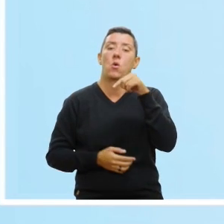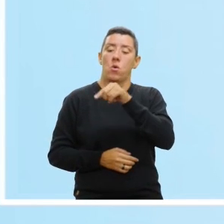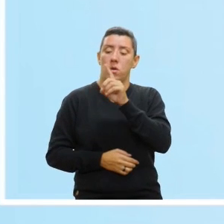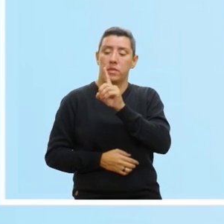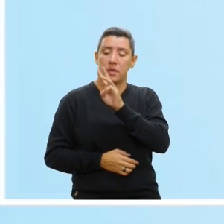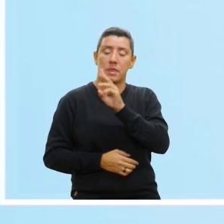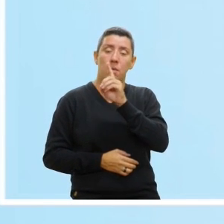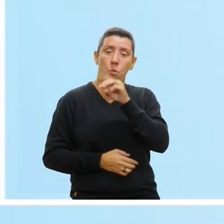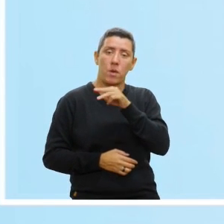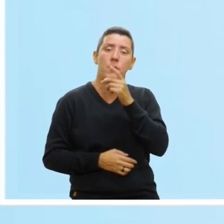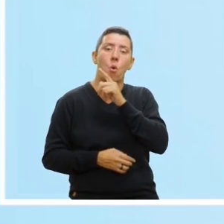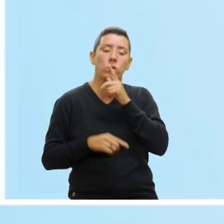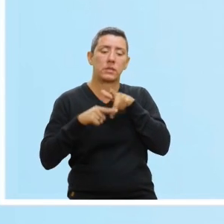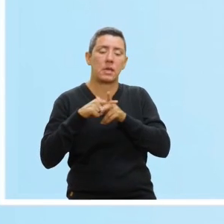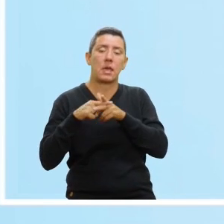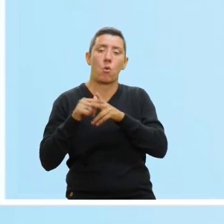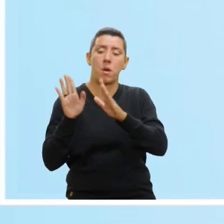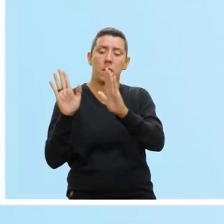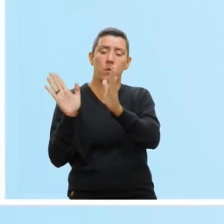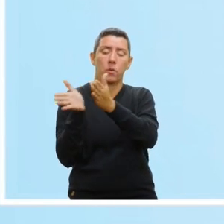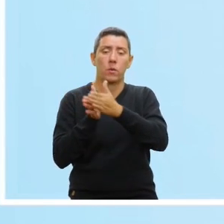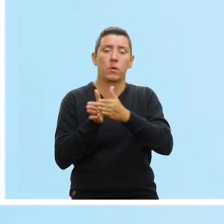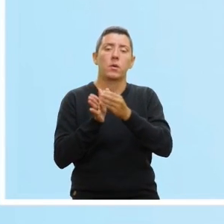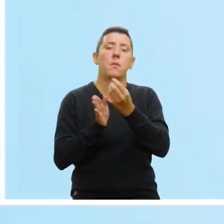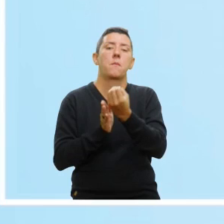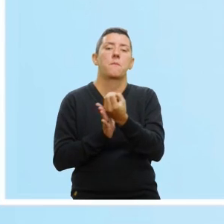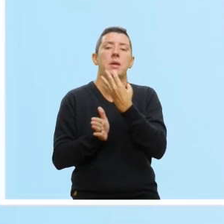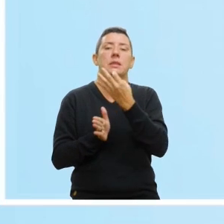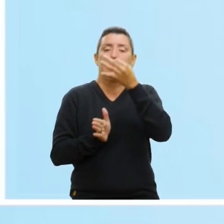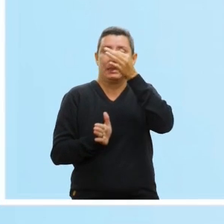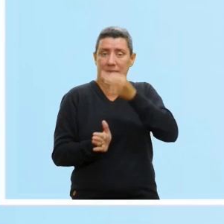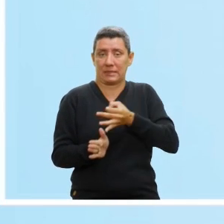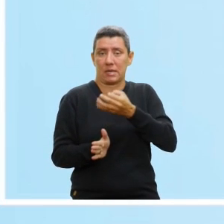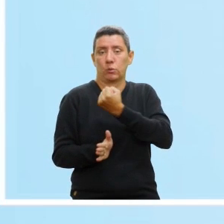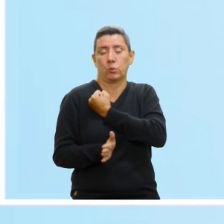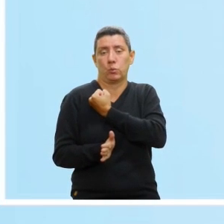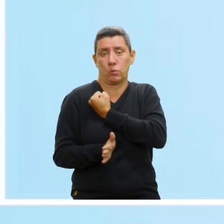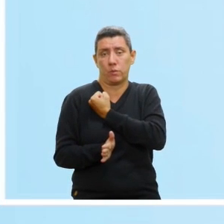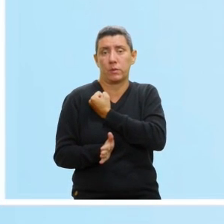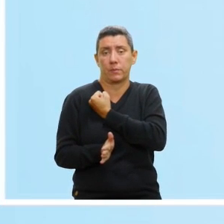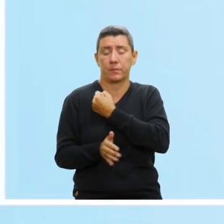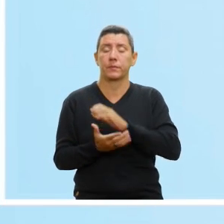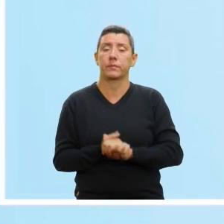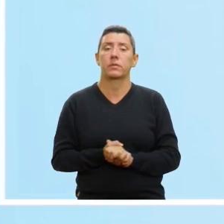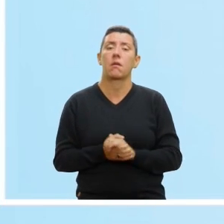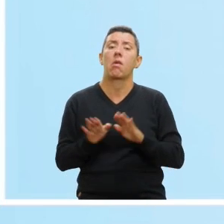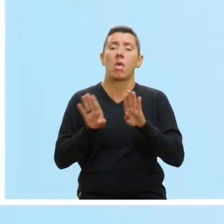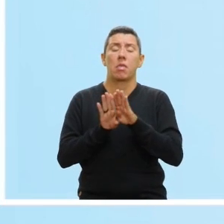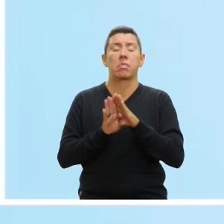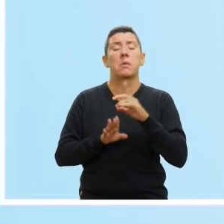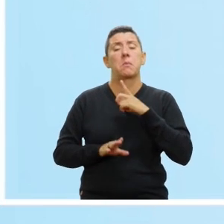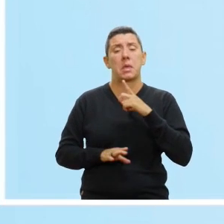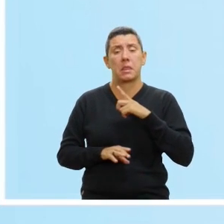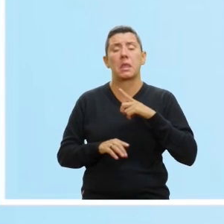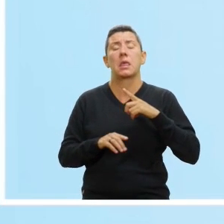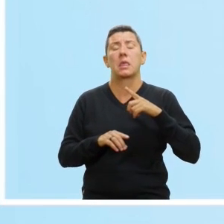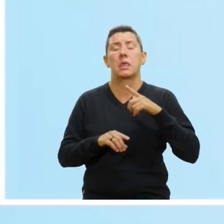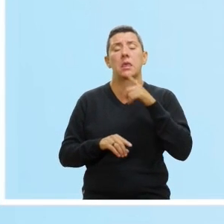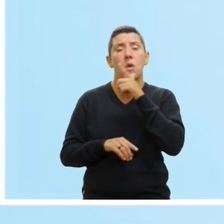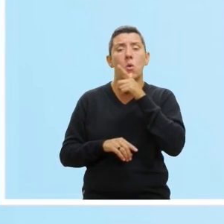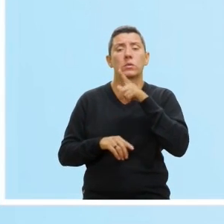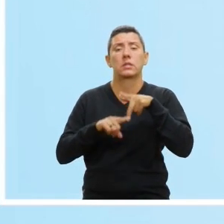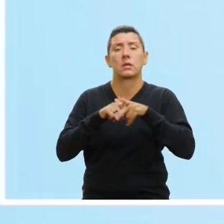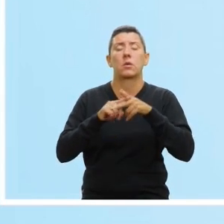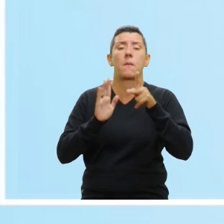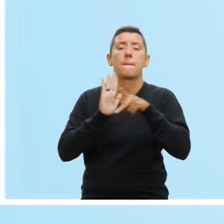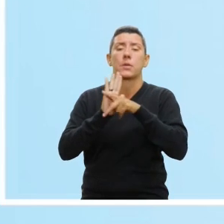a gente tem essa possibilidade de correção. E também a gente tem, hoje em dia, correção por software. Tá? A gente tem um software muito